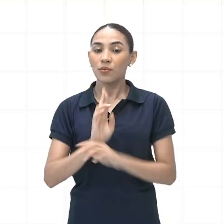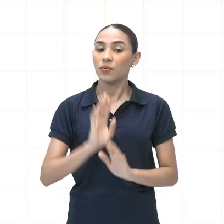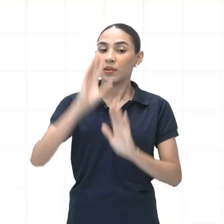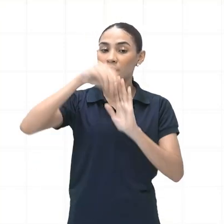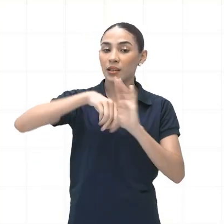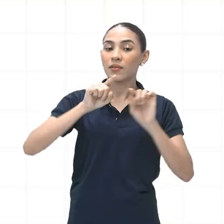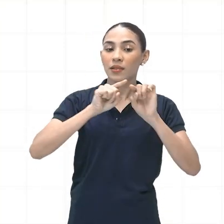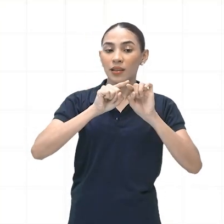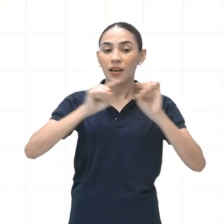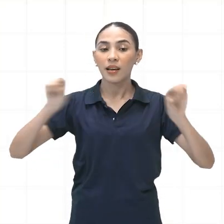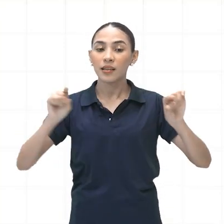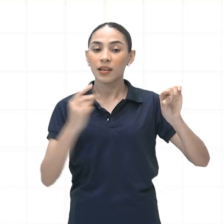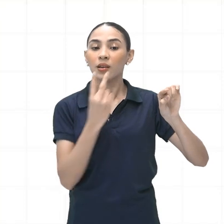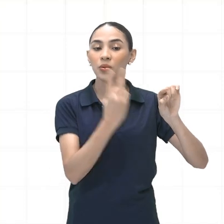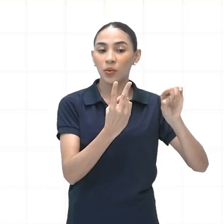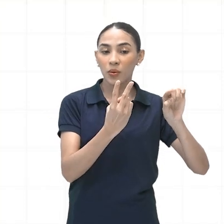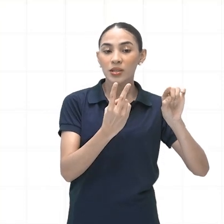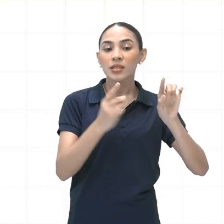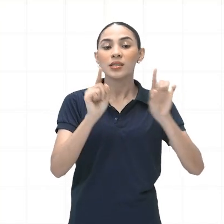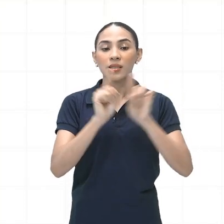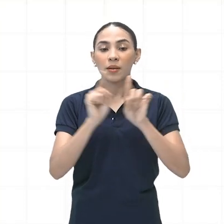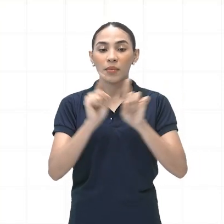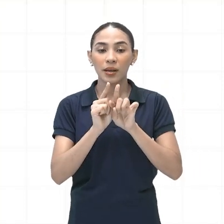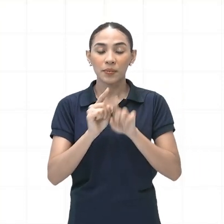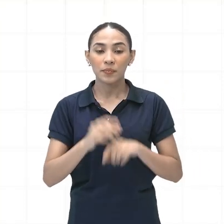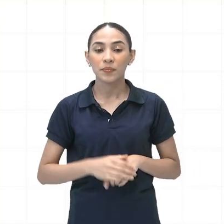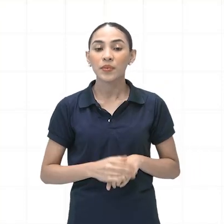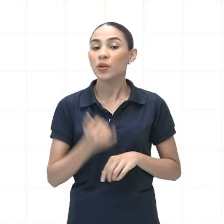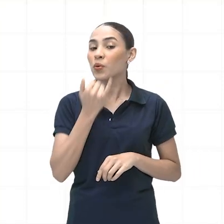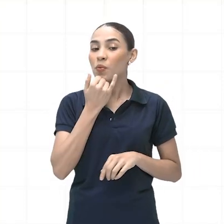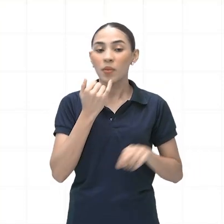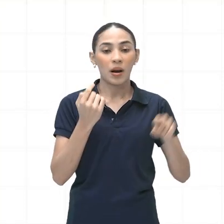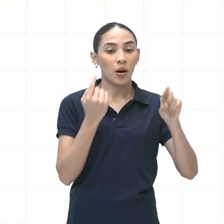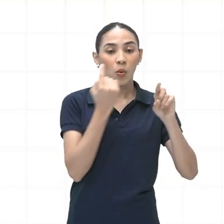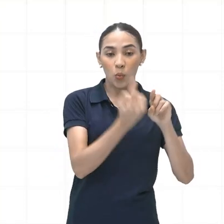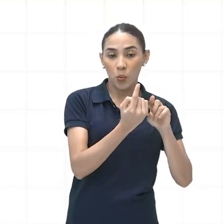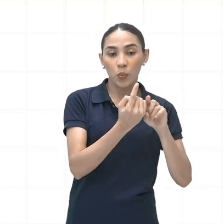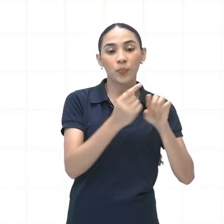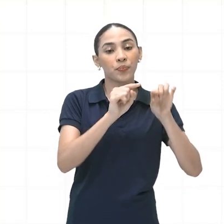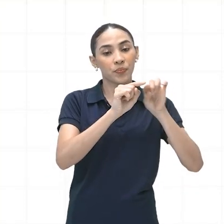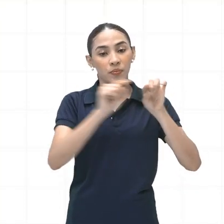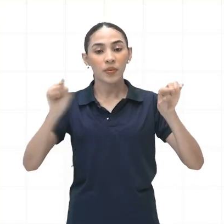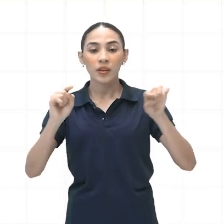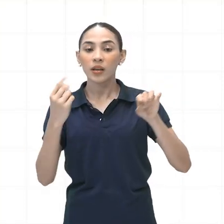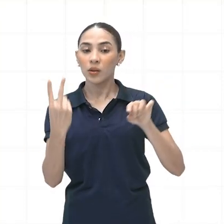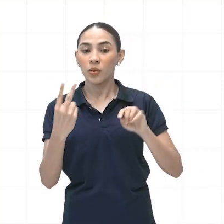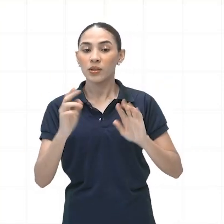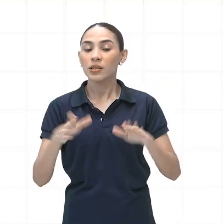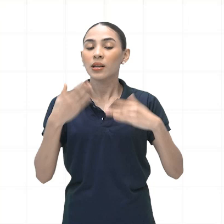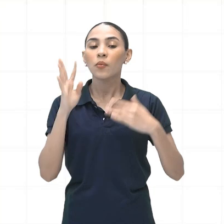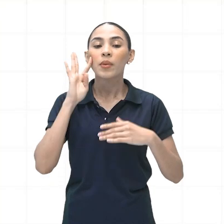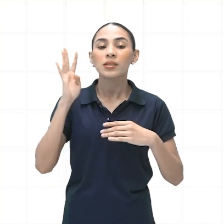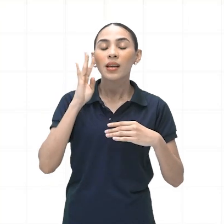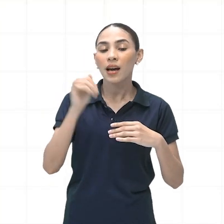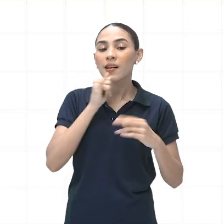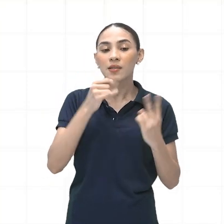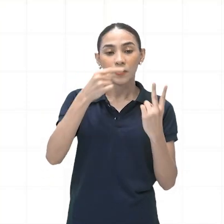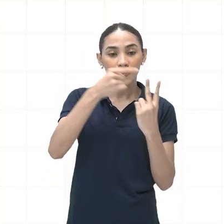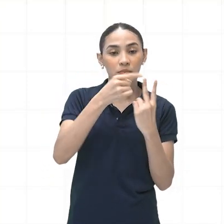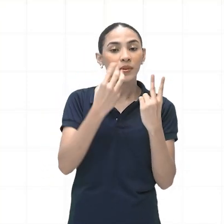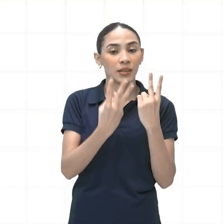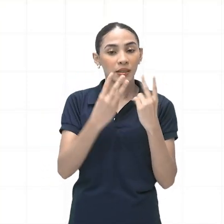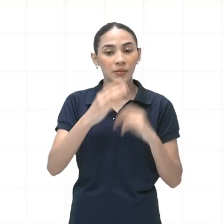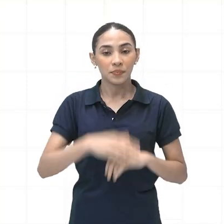reta entre o 2 e ou entre 1 e o 2. Então, nós podemos imaginar que a raiz quadrada de